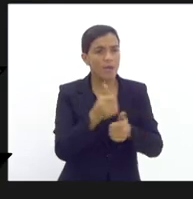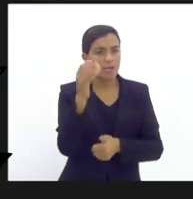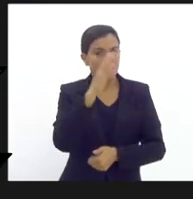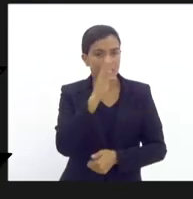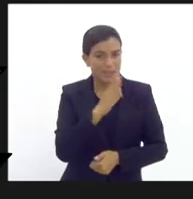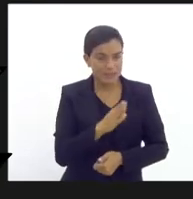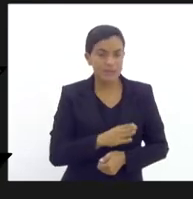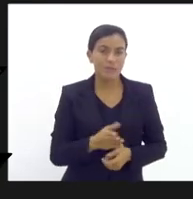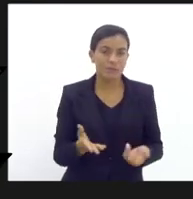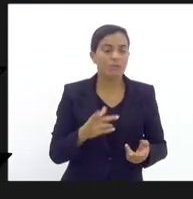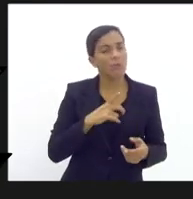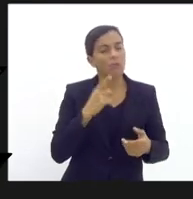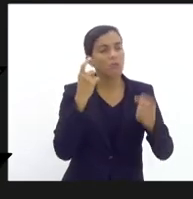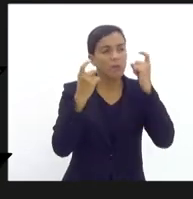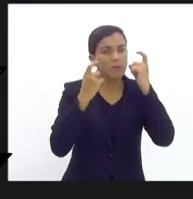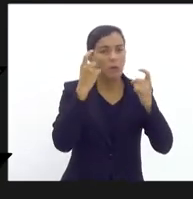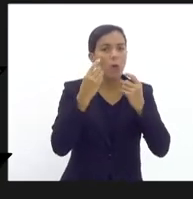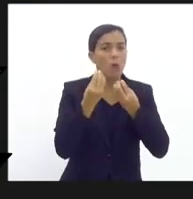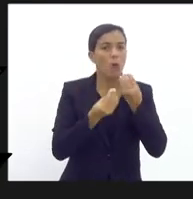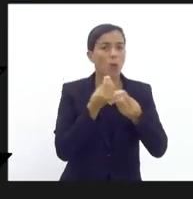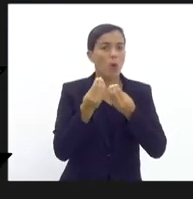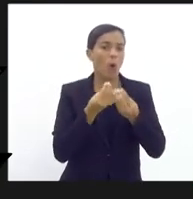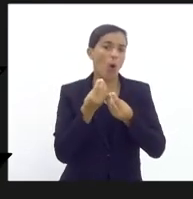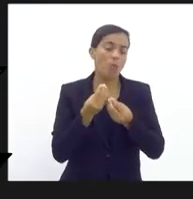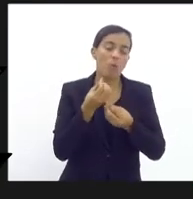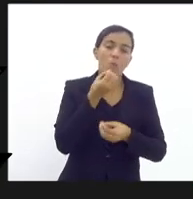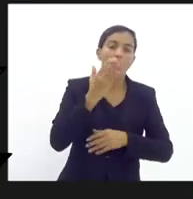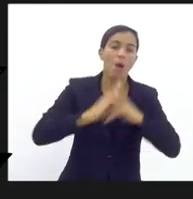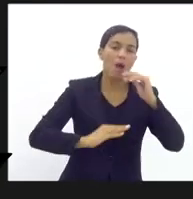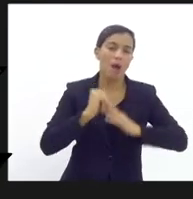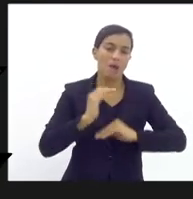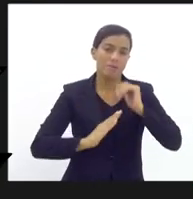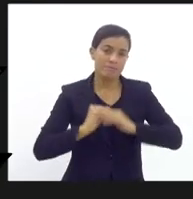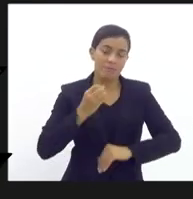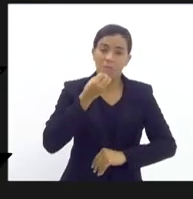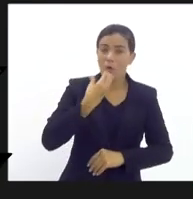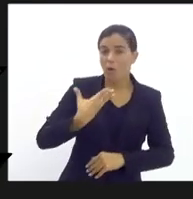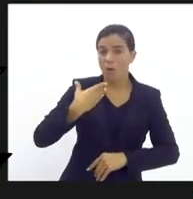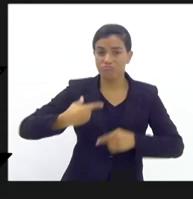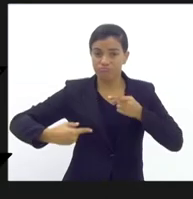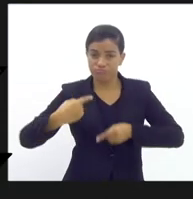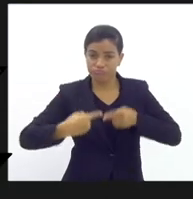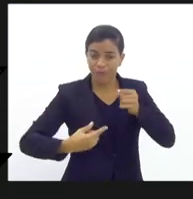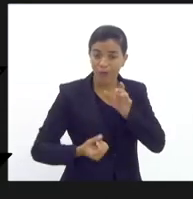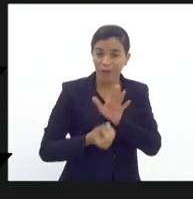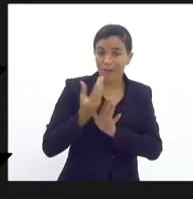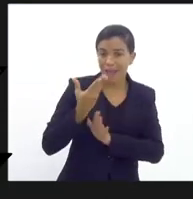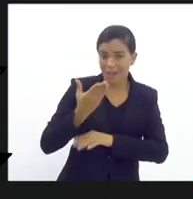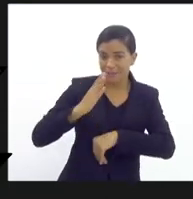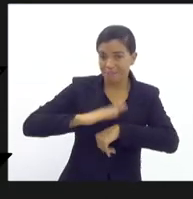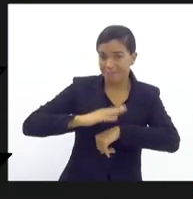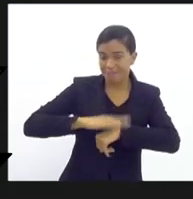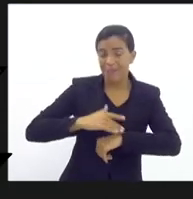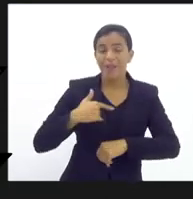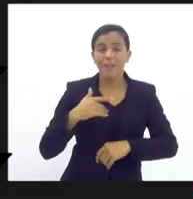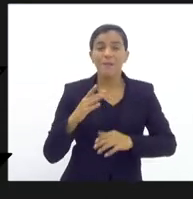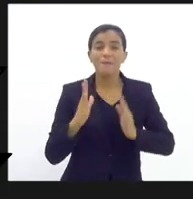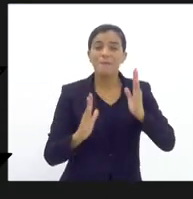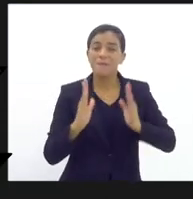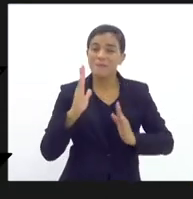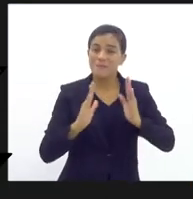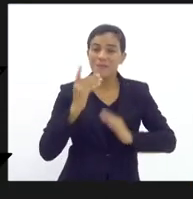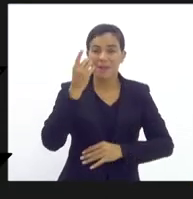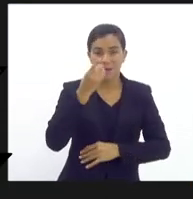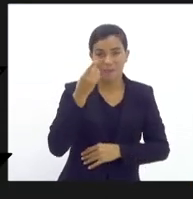juntos como nacionalizar muitas das boas práticas das boas políticas que foram criadas a partir do mandato da deputada né